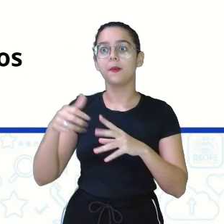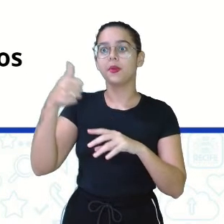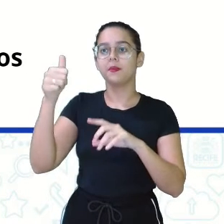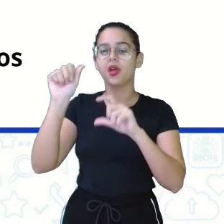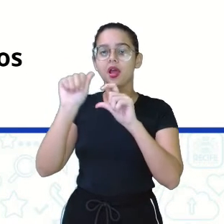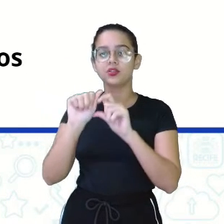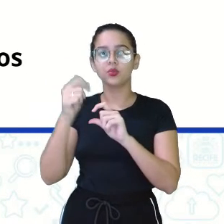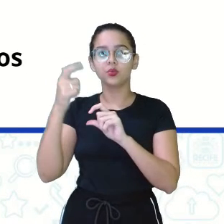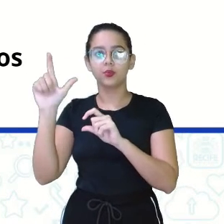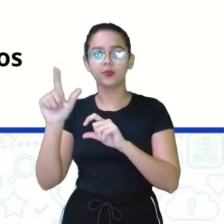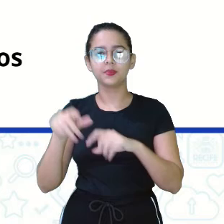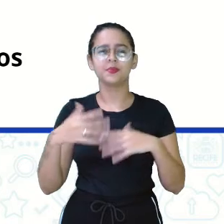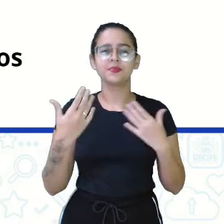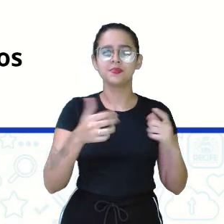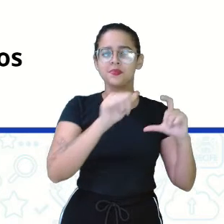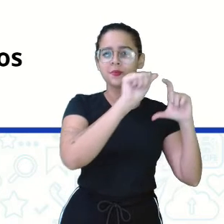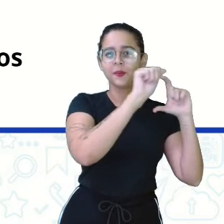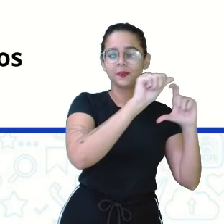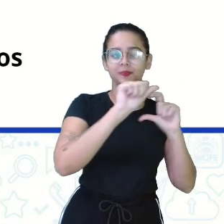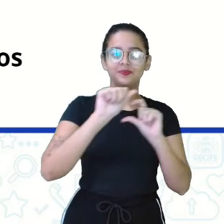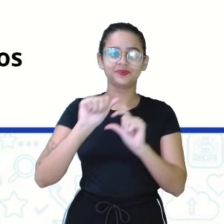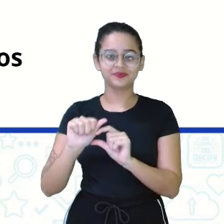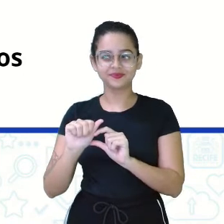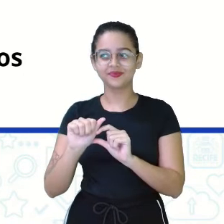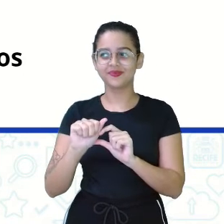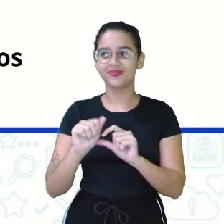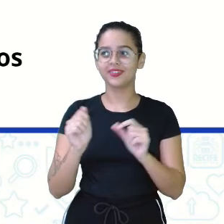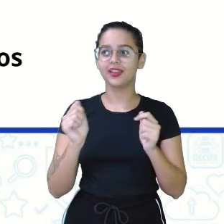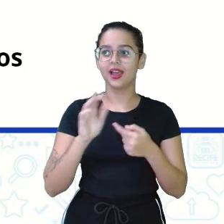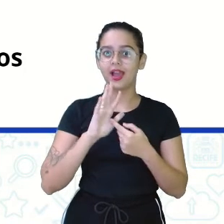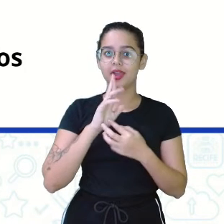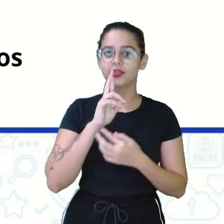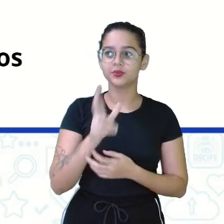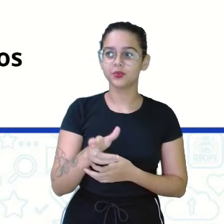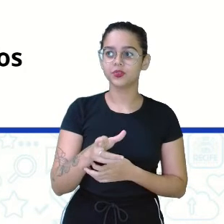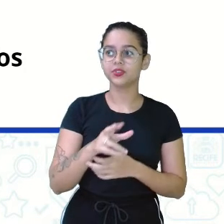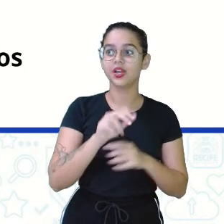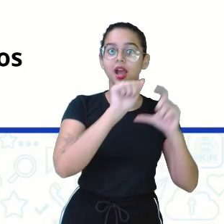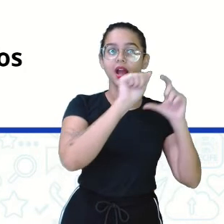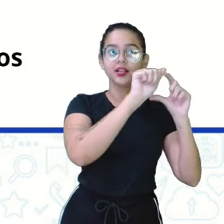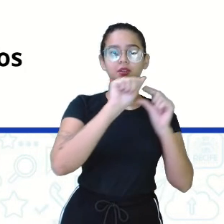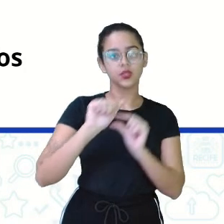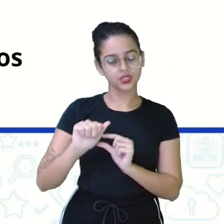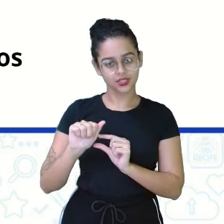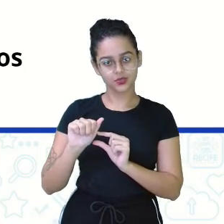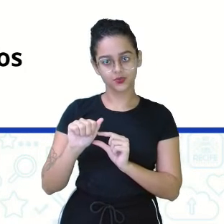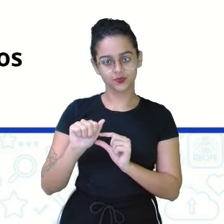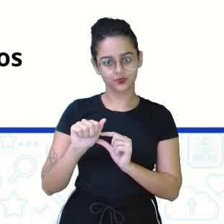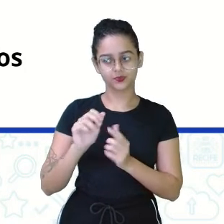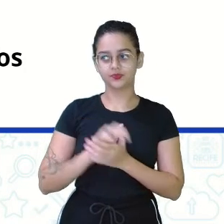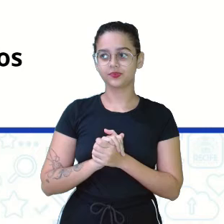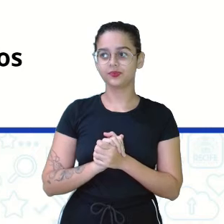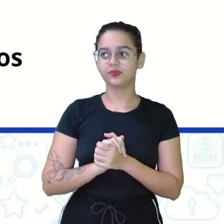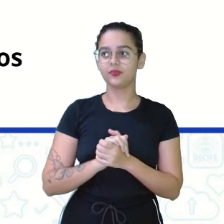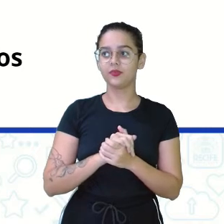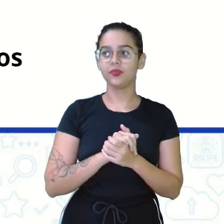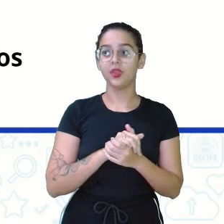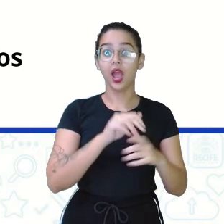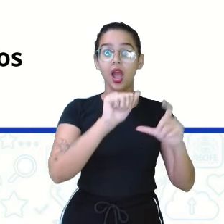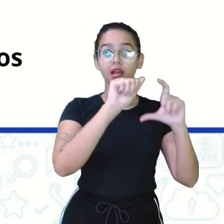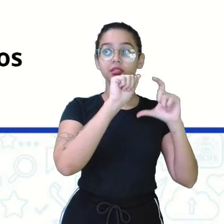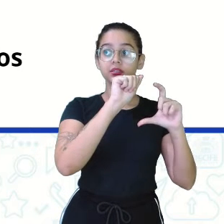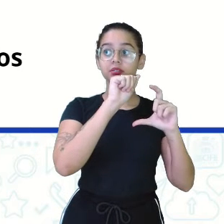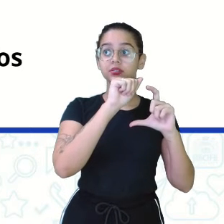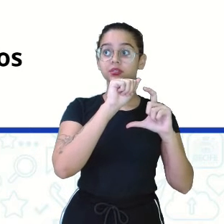Então, azão com azinho dá azão, azinho. Azão, o